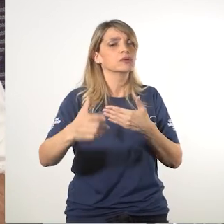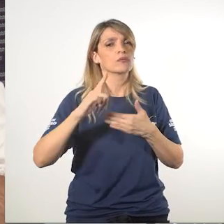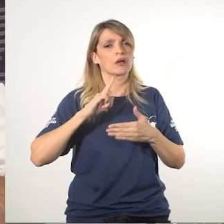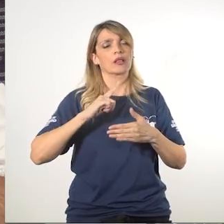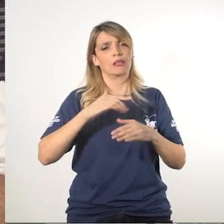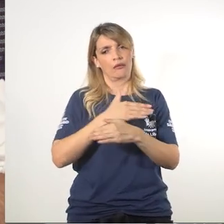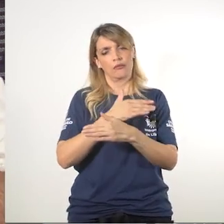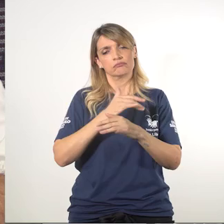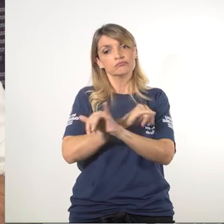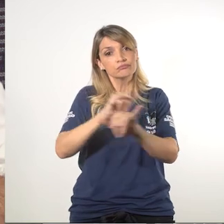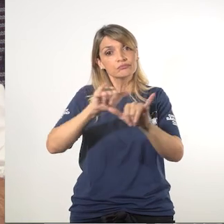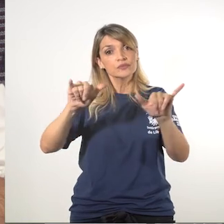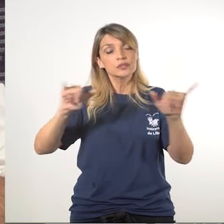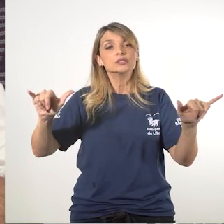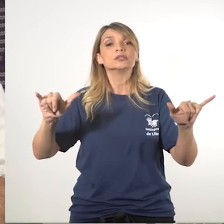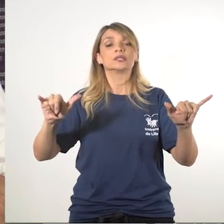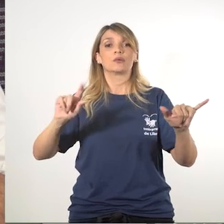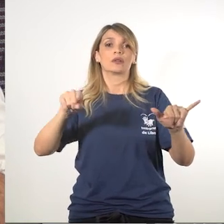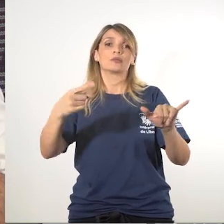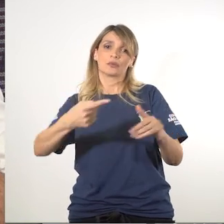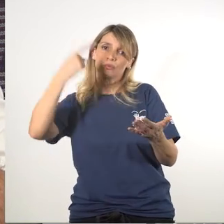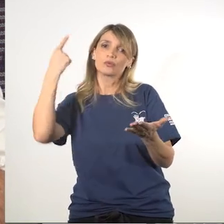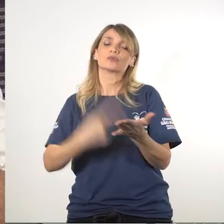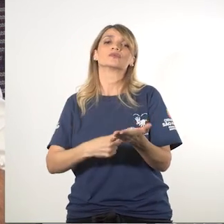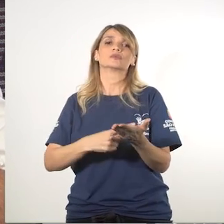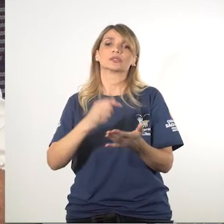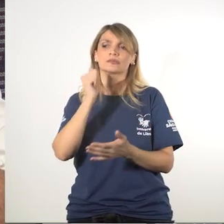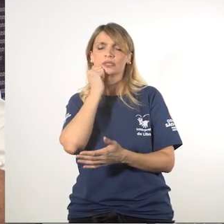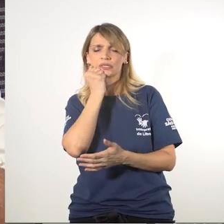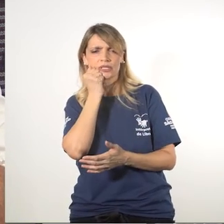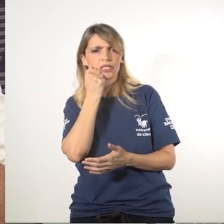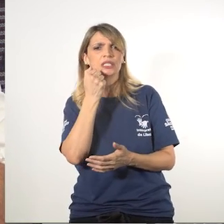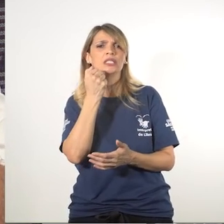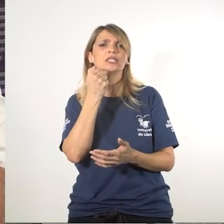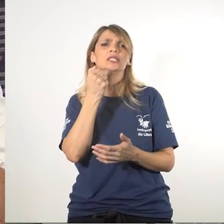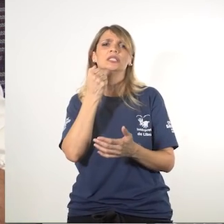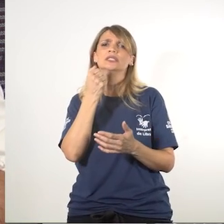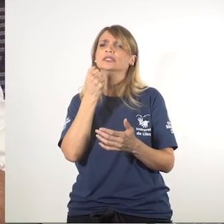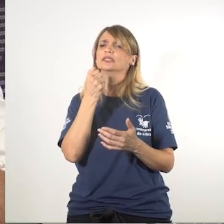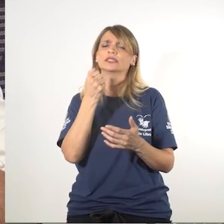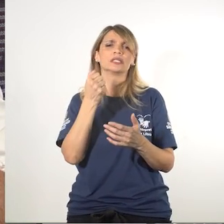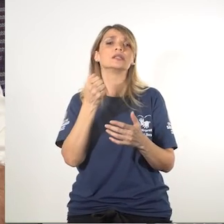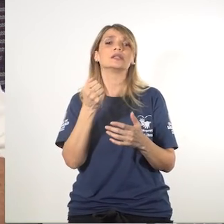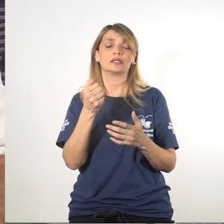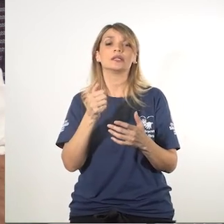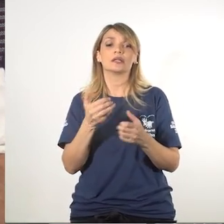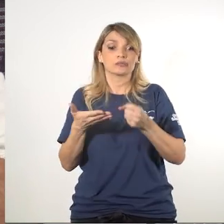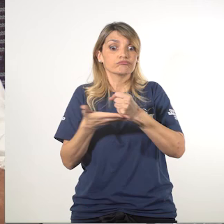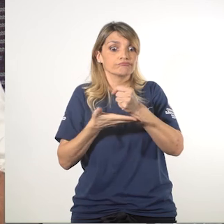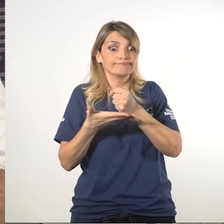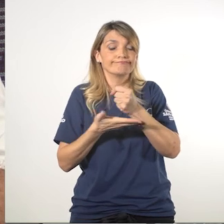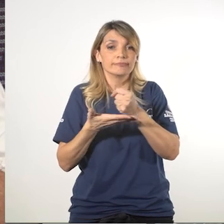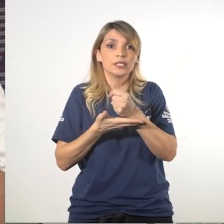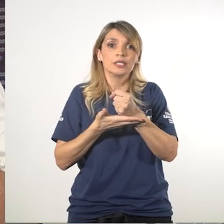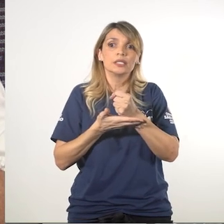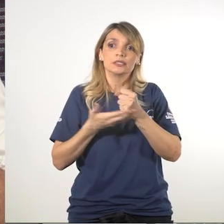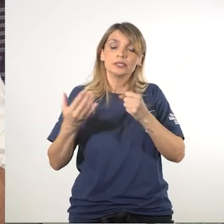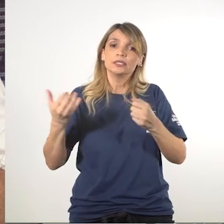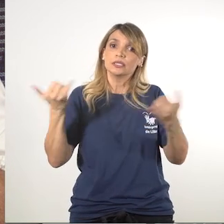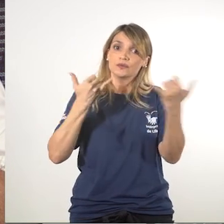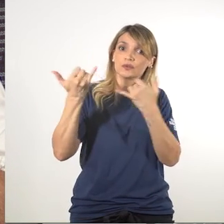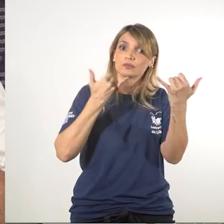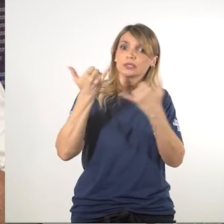nos próximos dias, e aí sim uma confirmação científica, uma confirmação embasada em dados